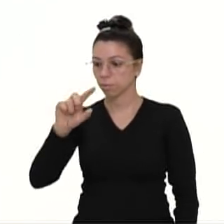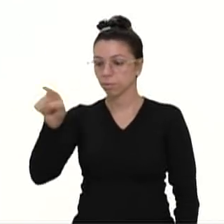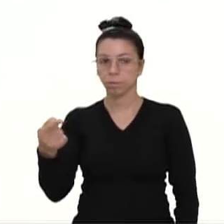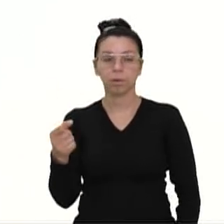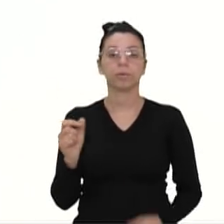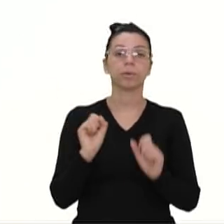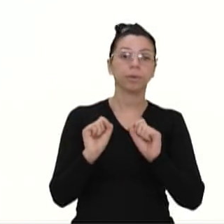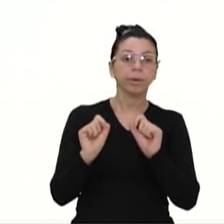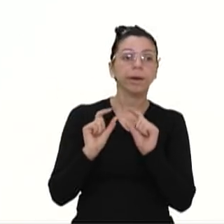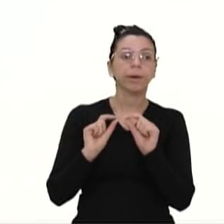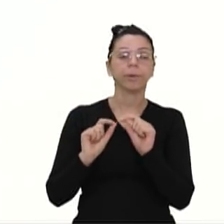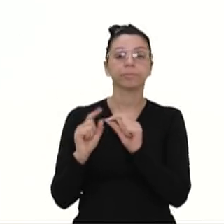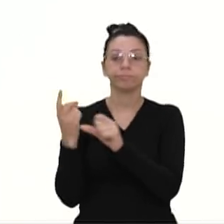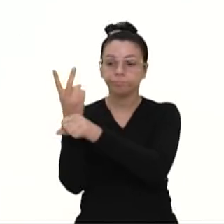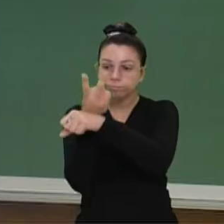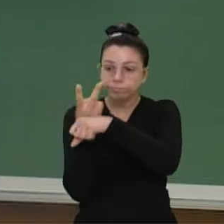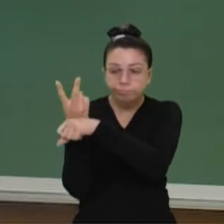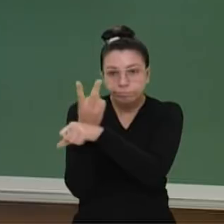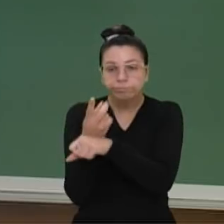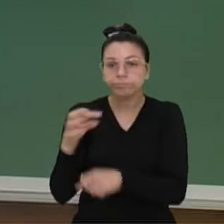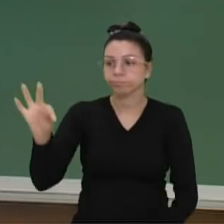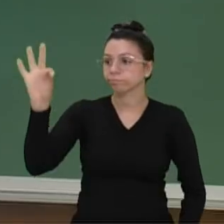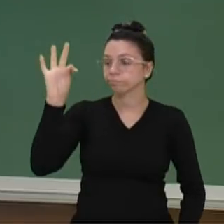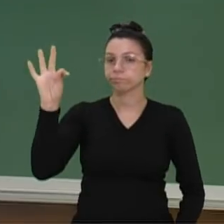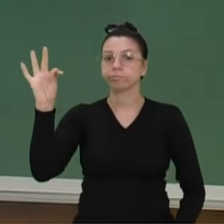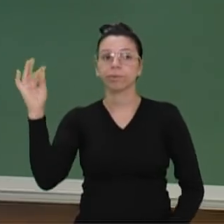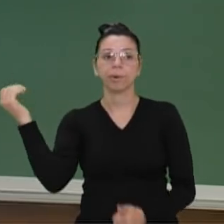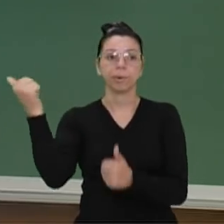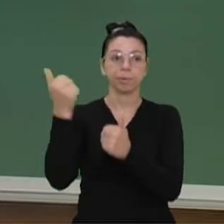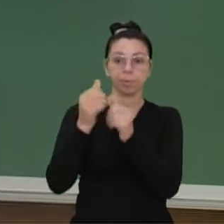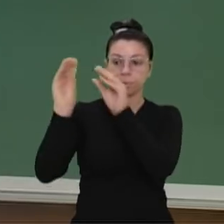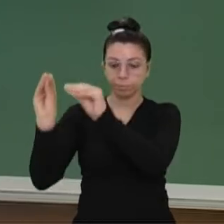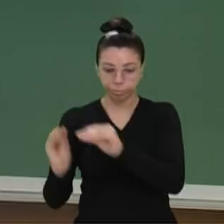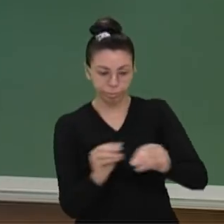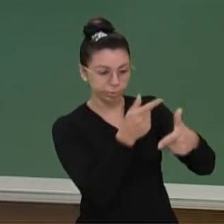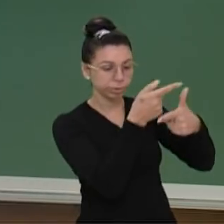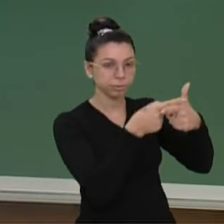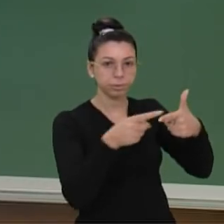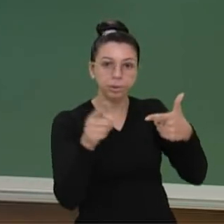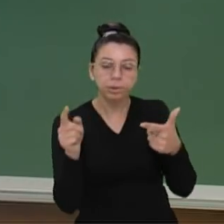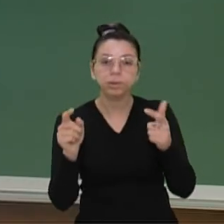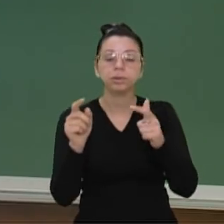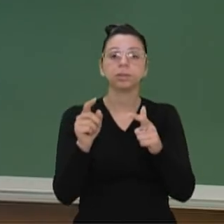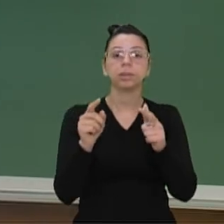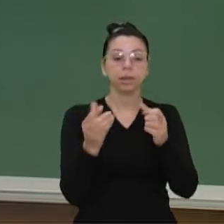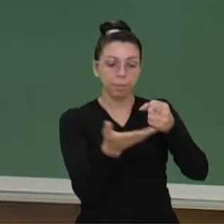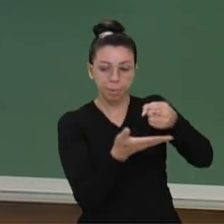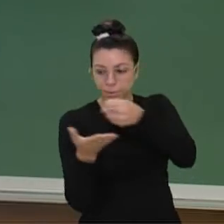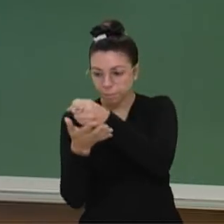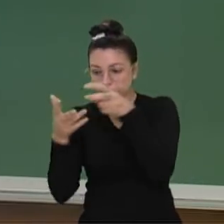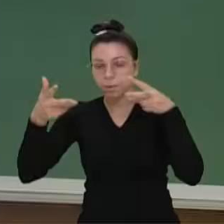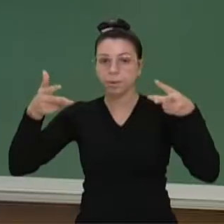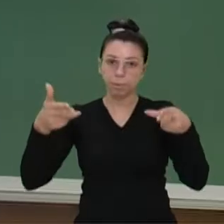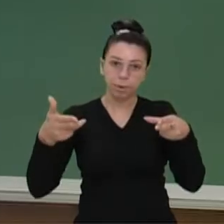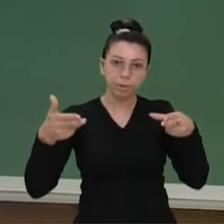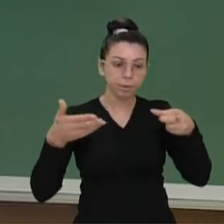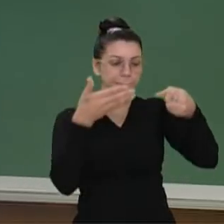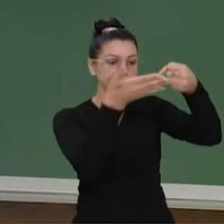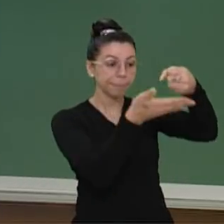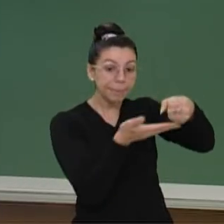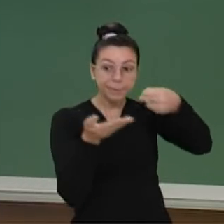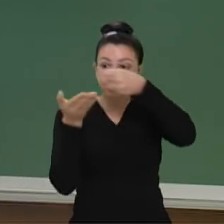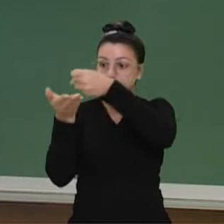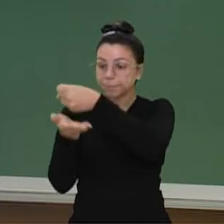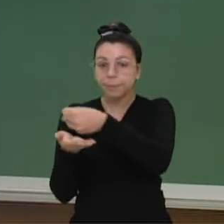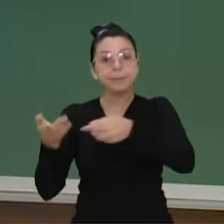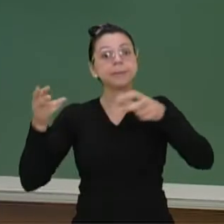do valor de T. Então, dica, passa o 2.000 dividindo, divide para saber o valor e iguala as bases. Iguala as